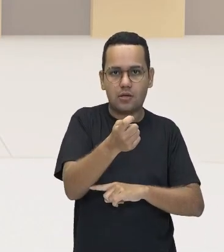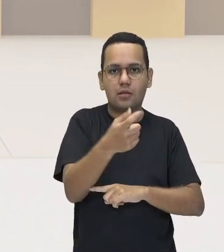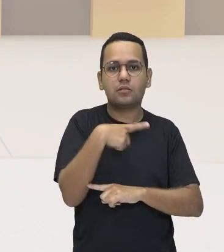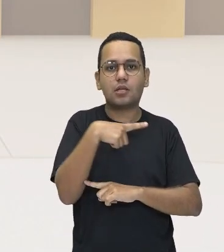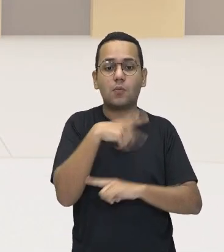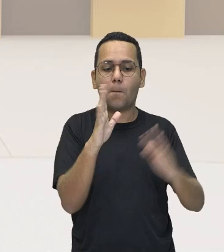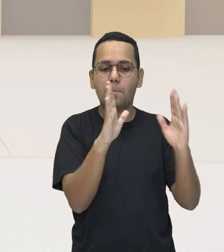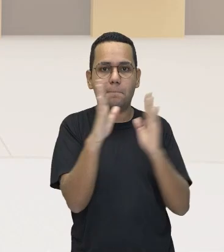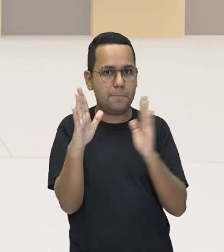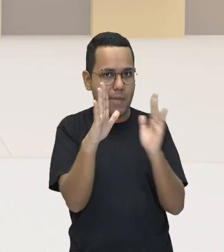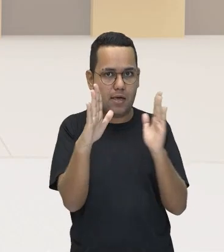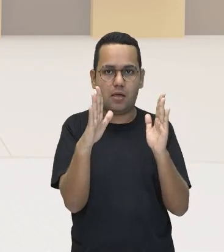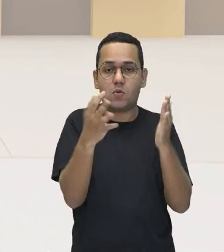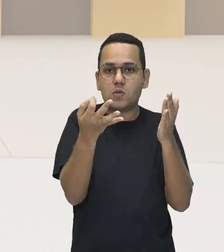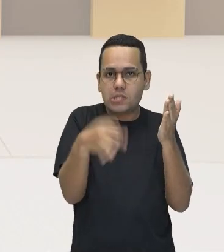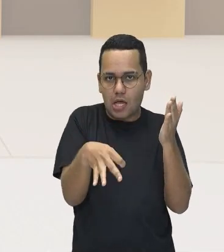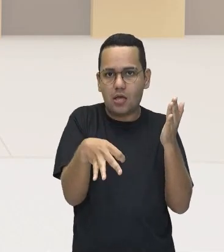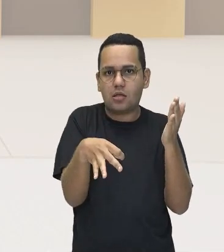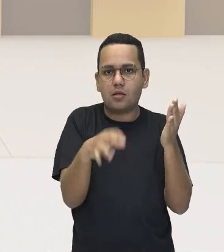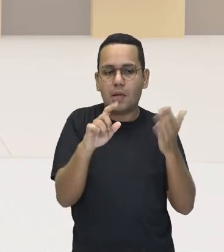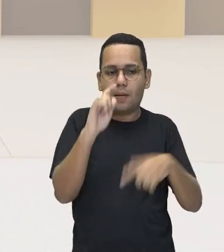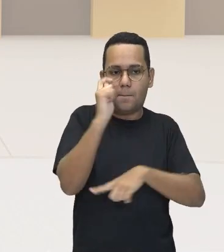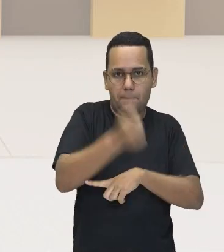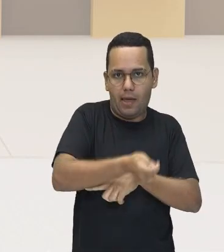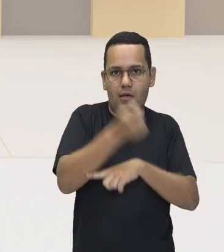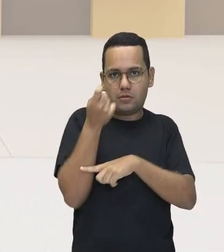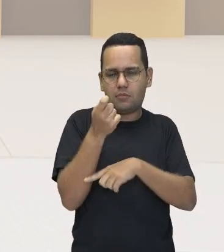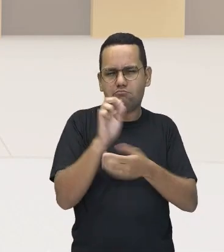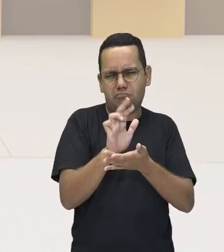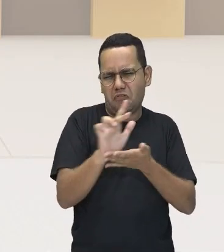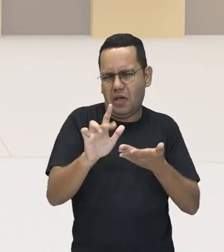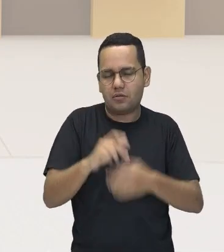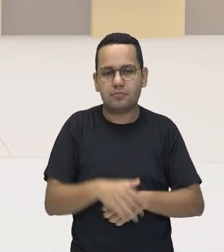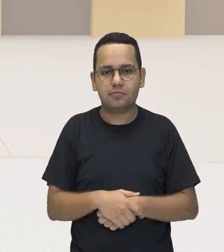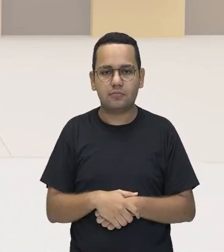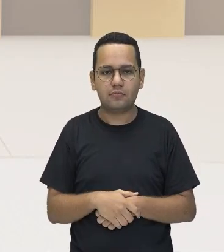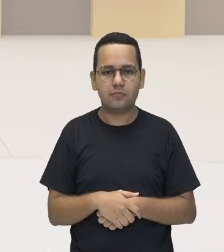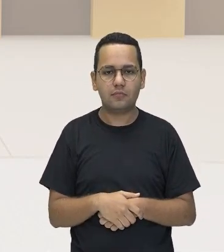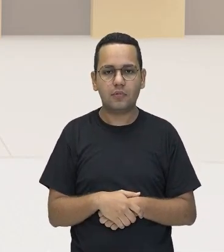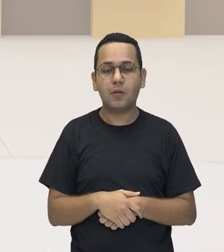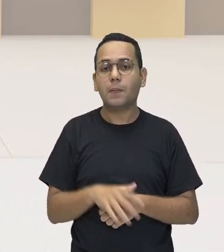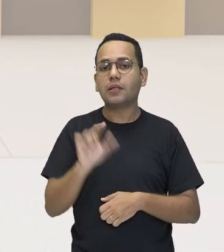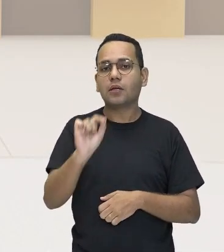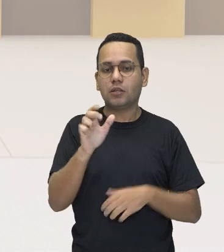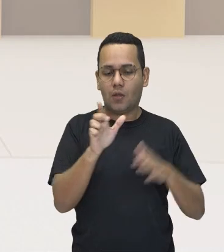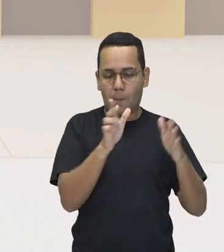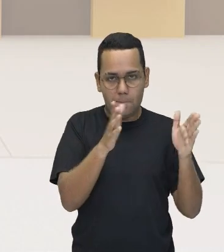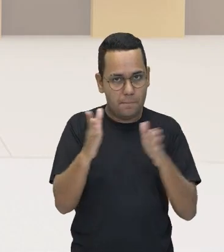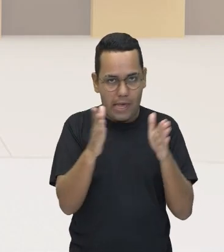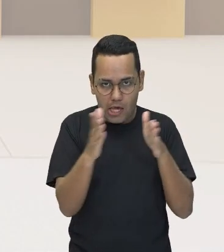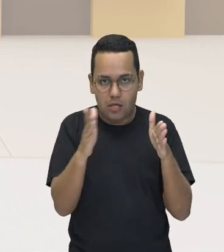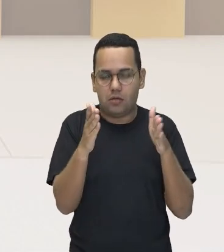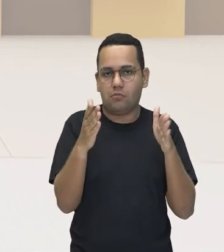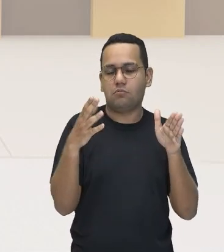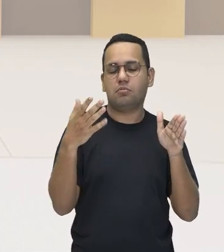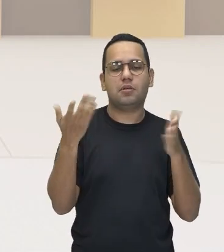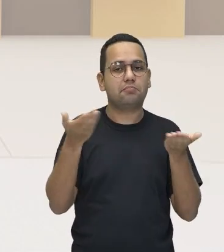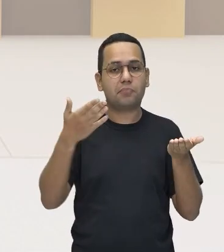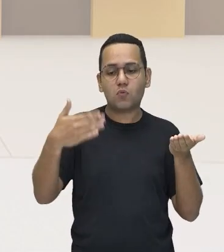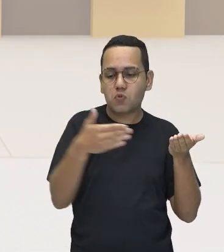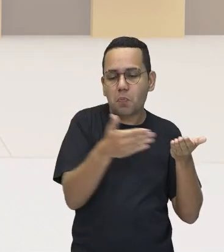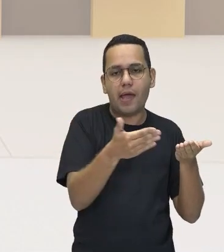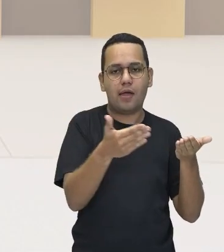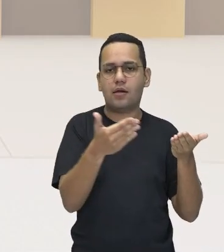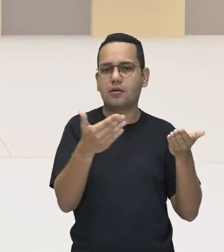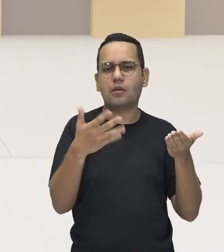né? O período, defeso, né? Isso, tem um período onde os peixes estão em reprodução, não pode, ok?